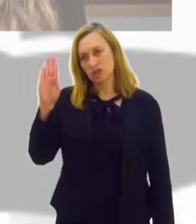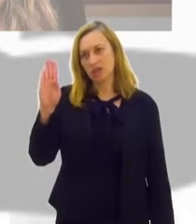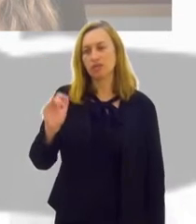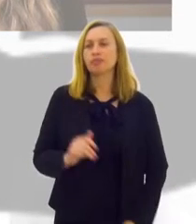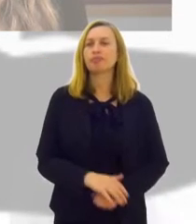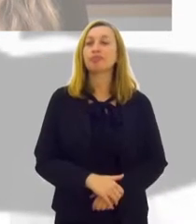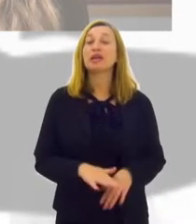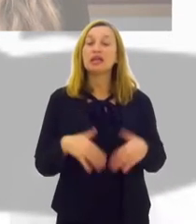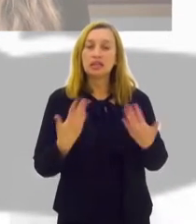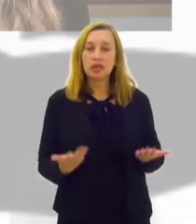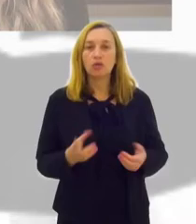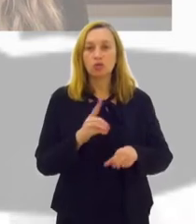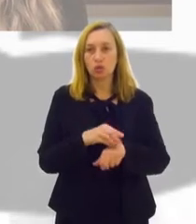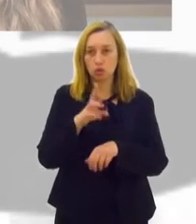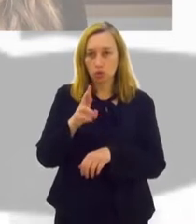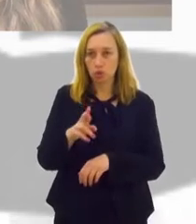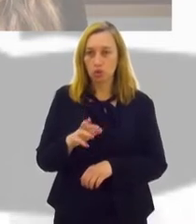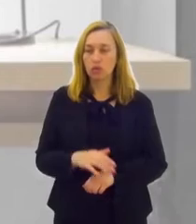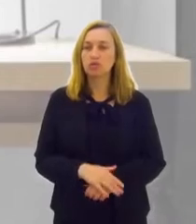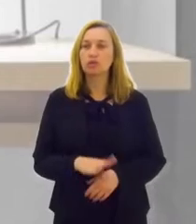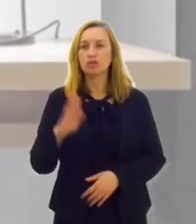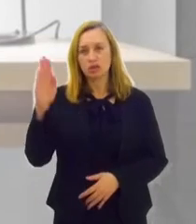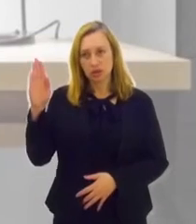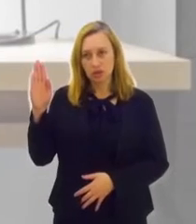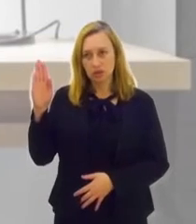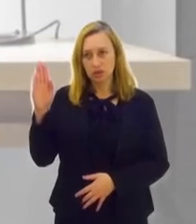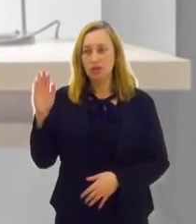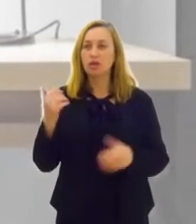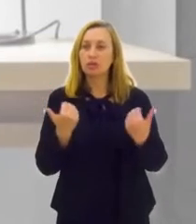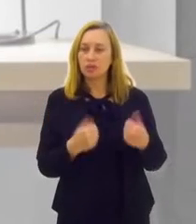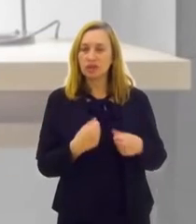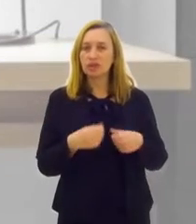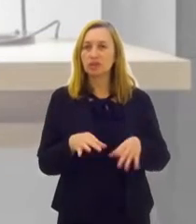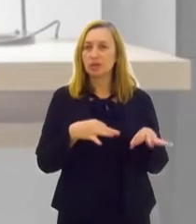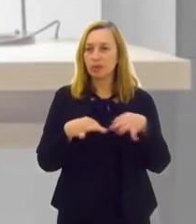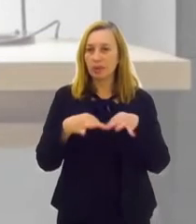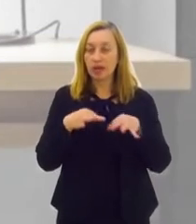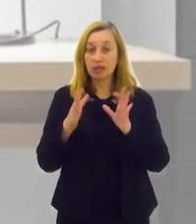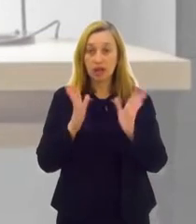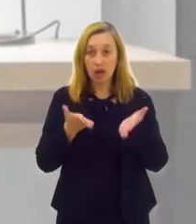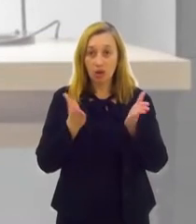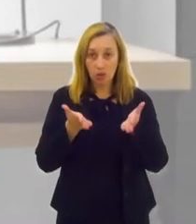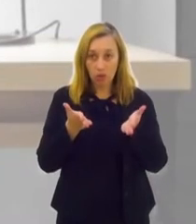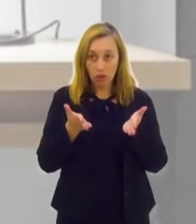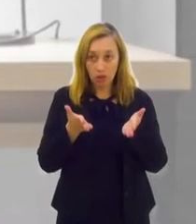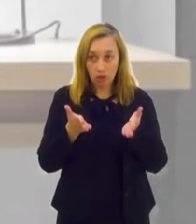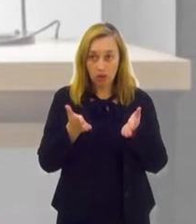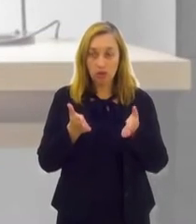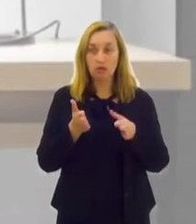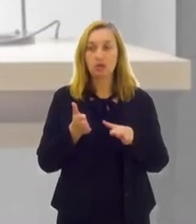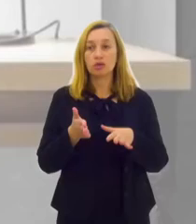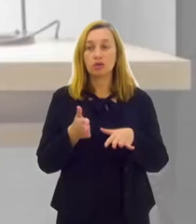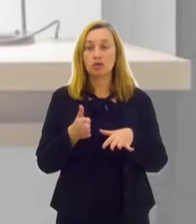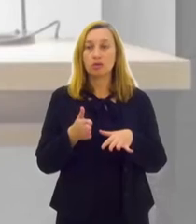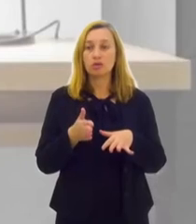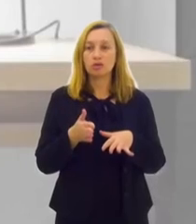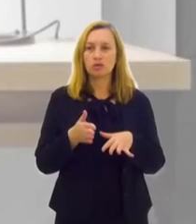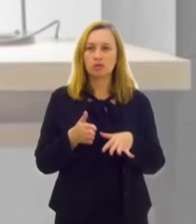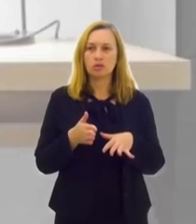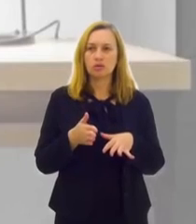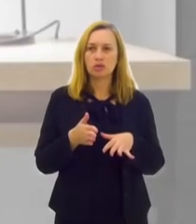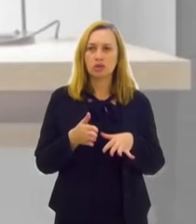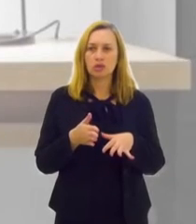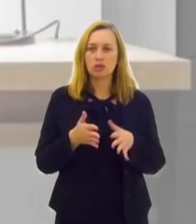candidato. Então, doutor, os candidatos têm que estar preparando agora os mais precavidos